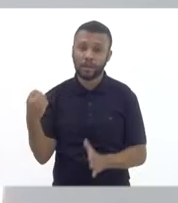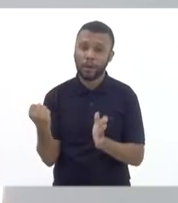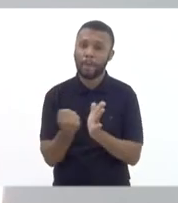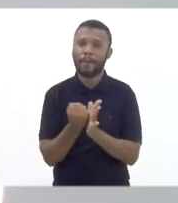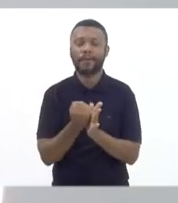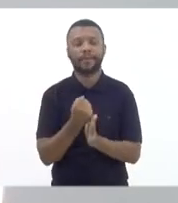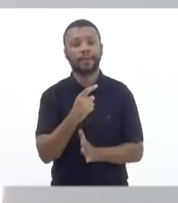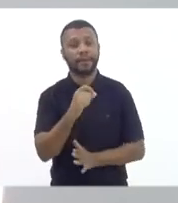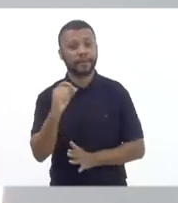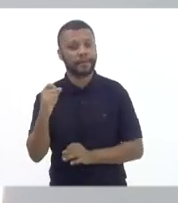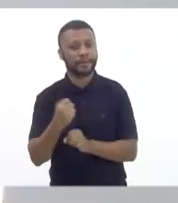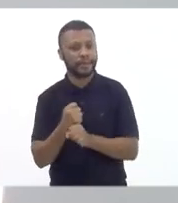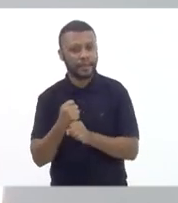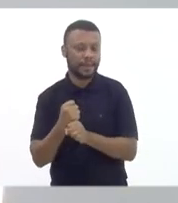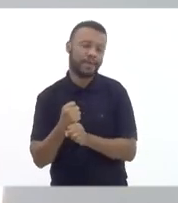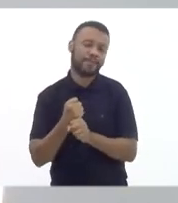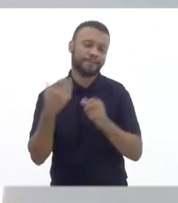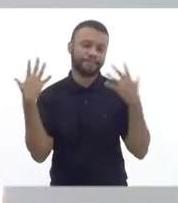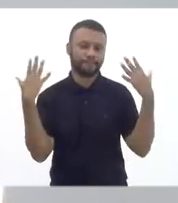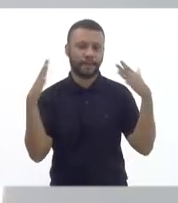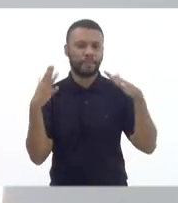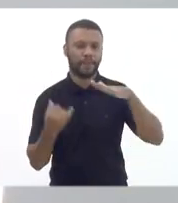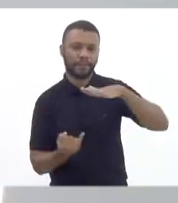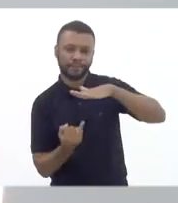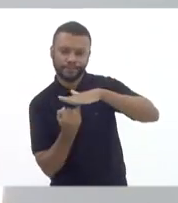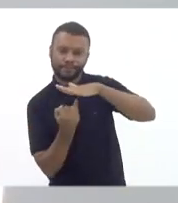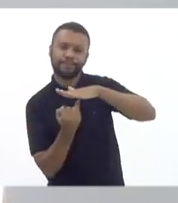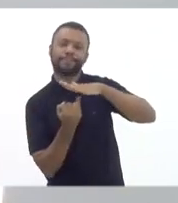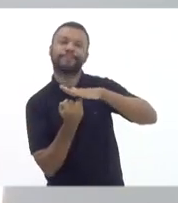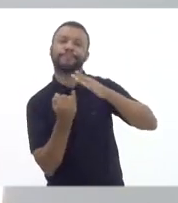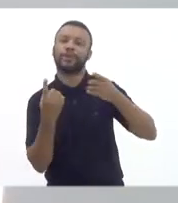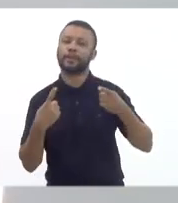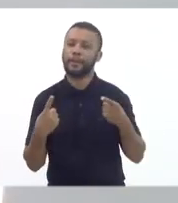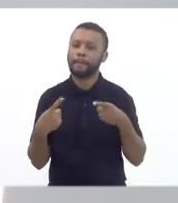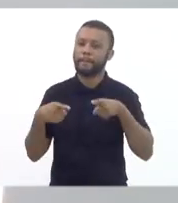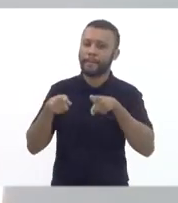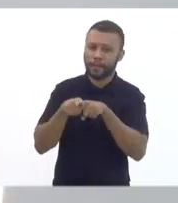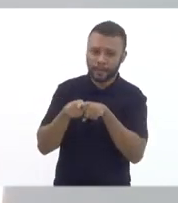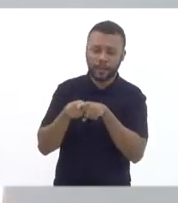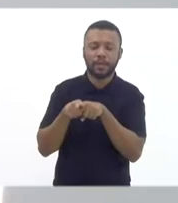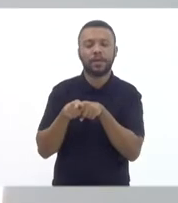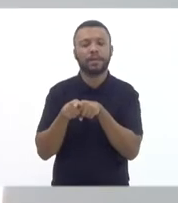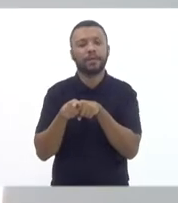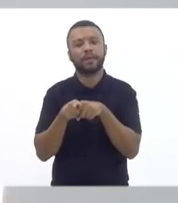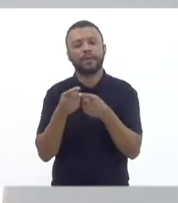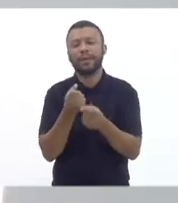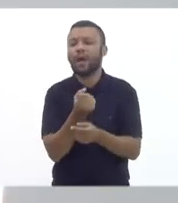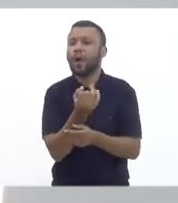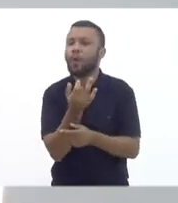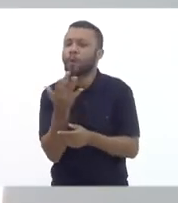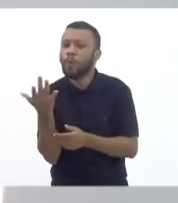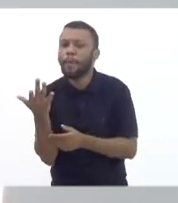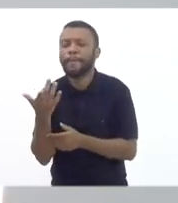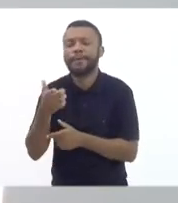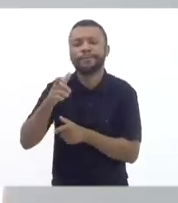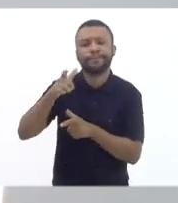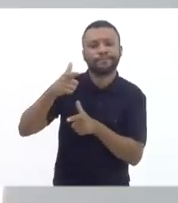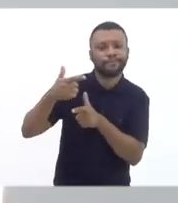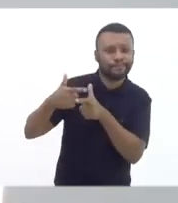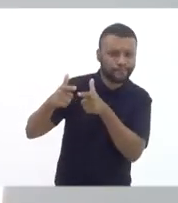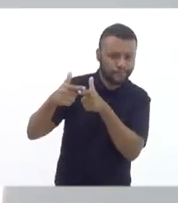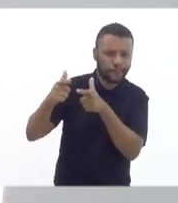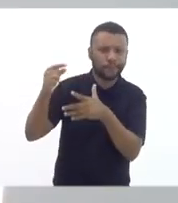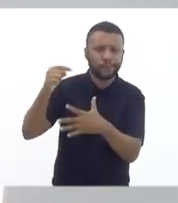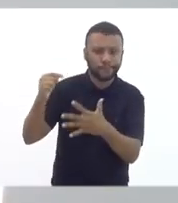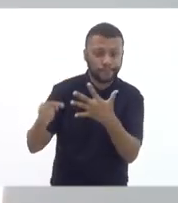a instituição, que também tem sido nossa parceira em algumas questões, o presidente que não está presente,